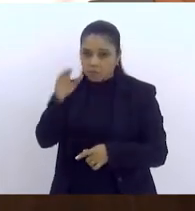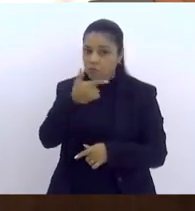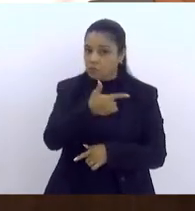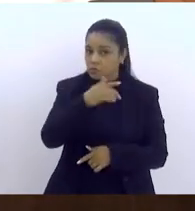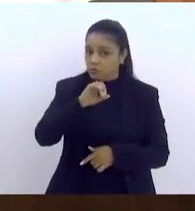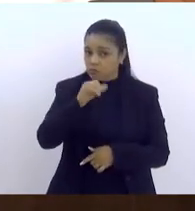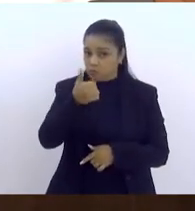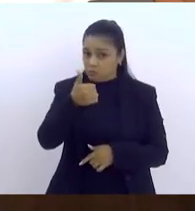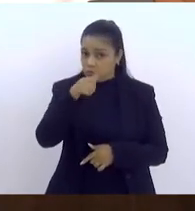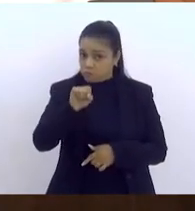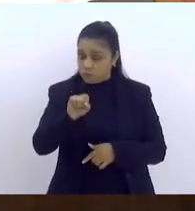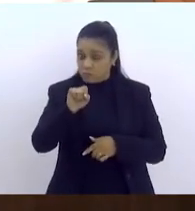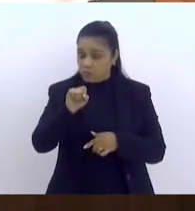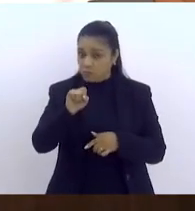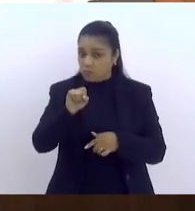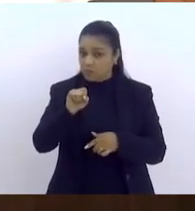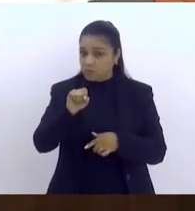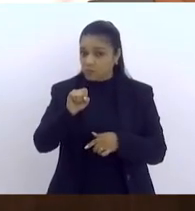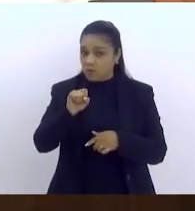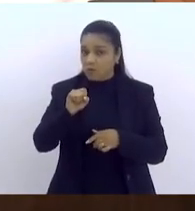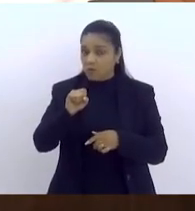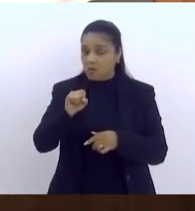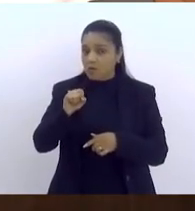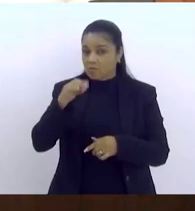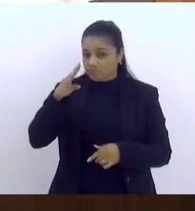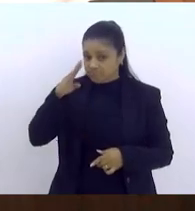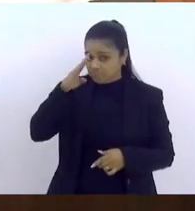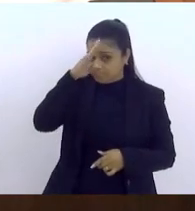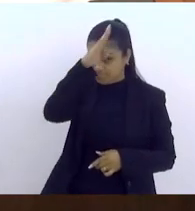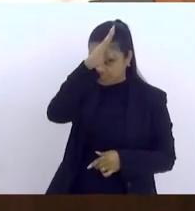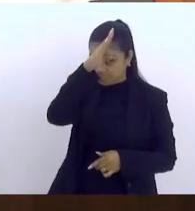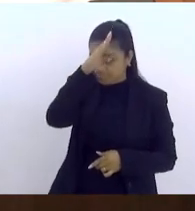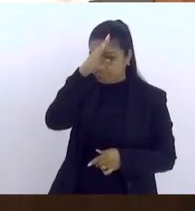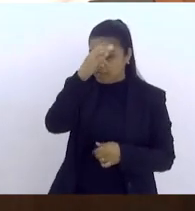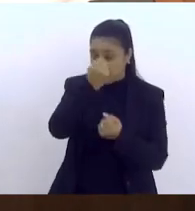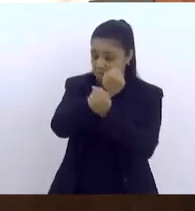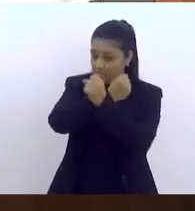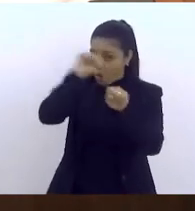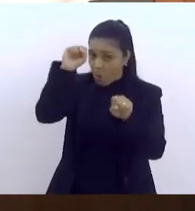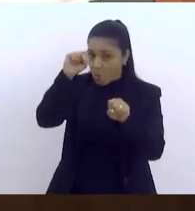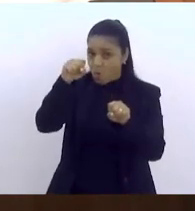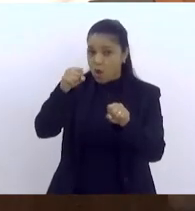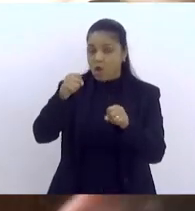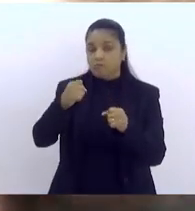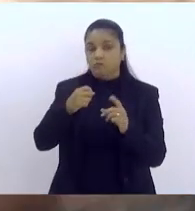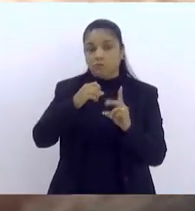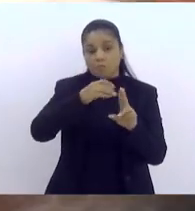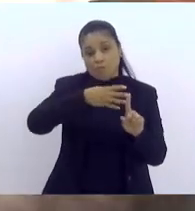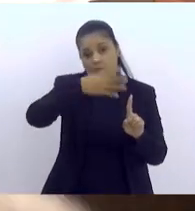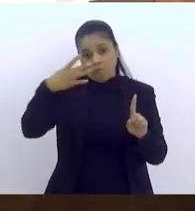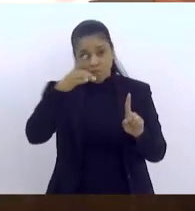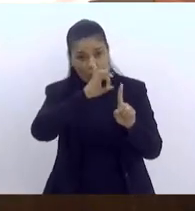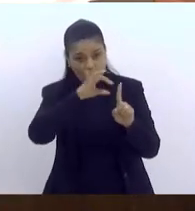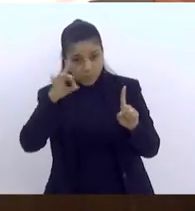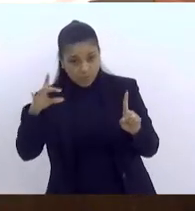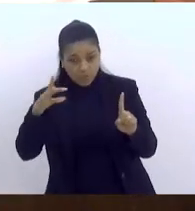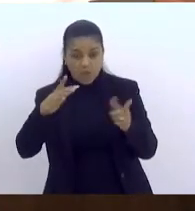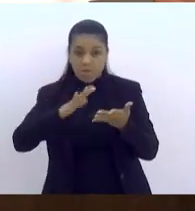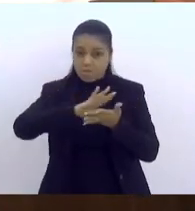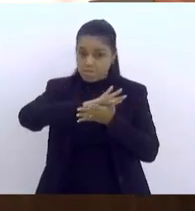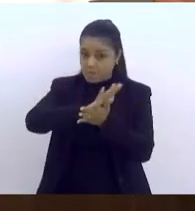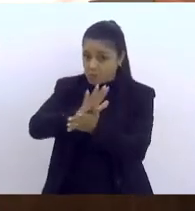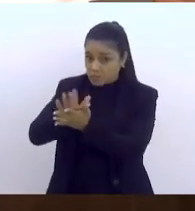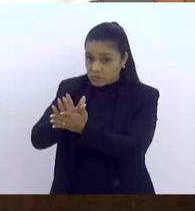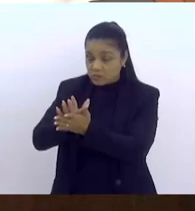o presidente Bolsonaro refutava essas acusações de homofobia, de preconceito, dizendo algo que